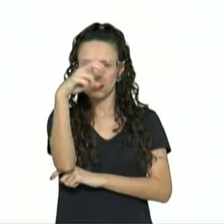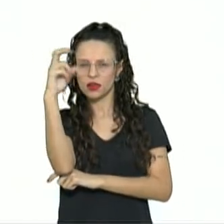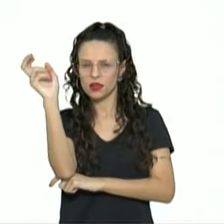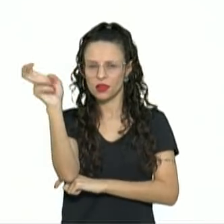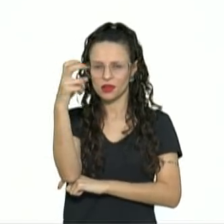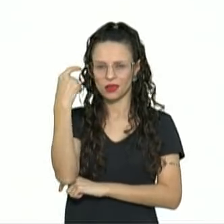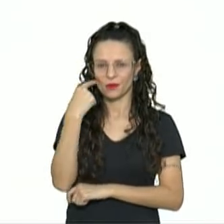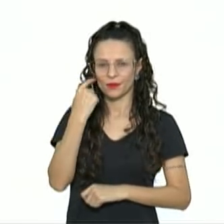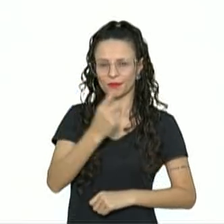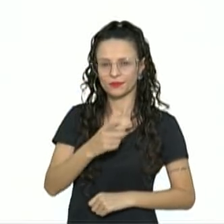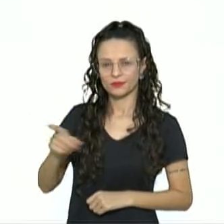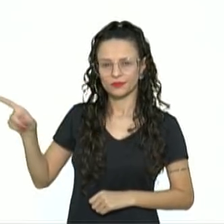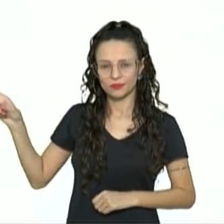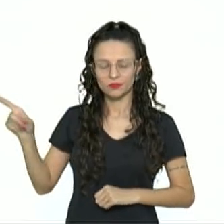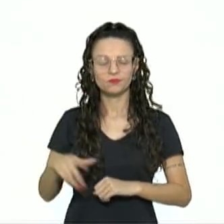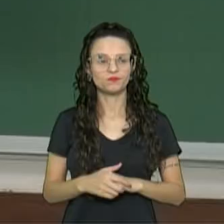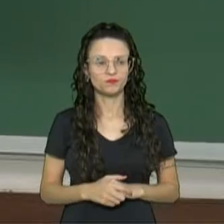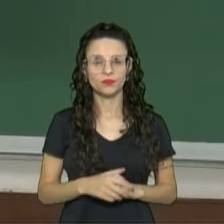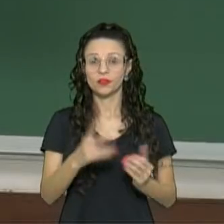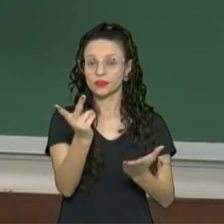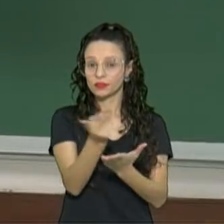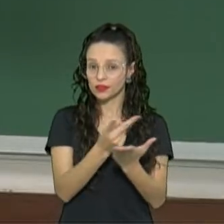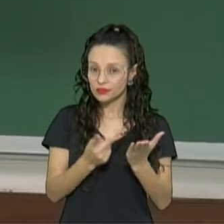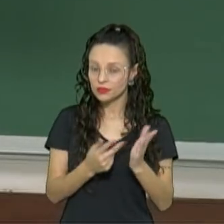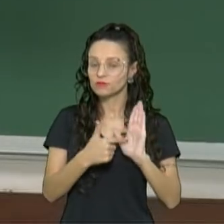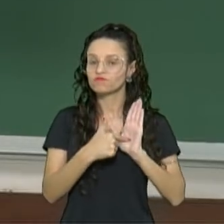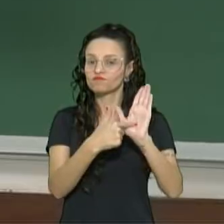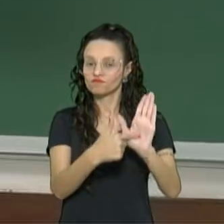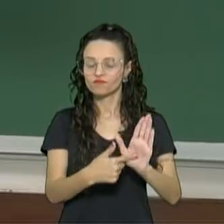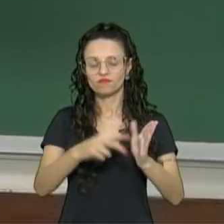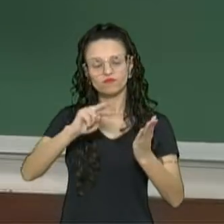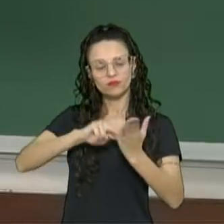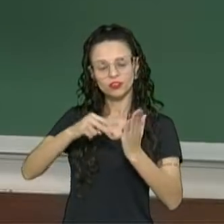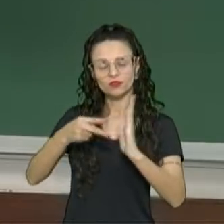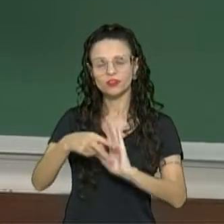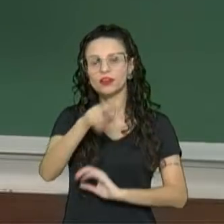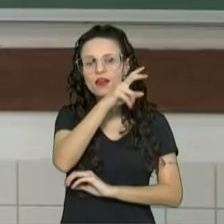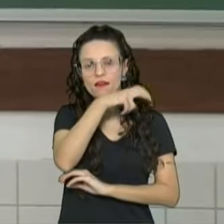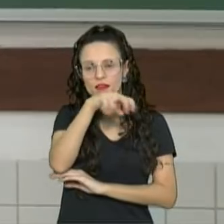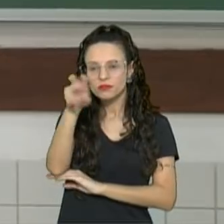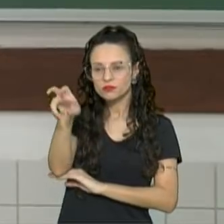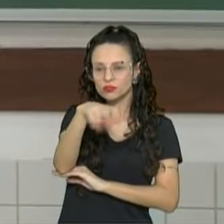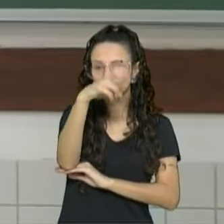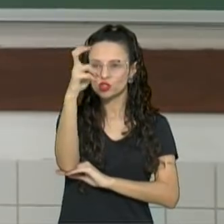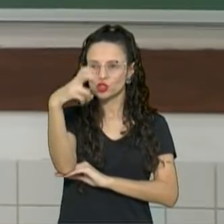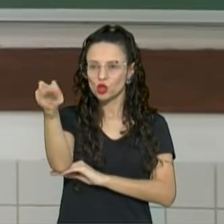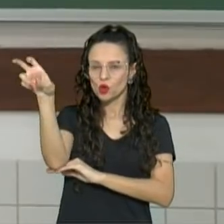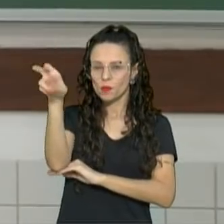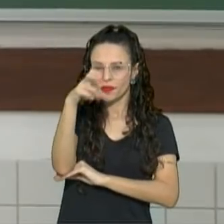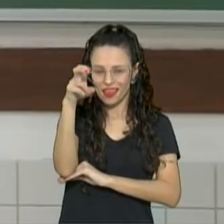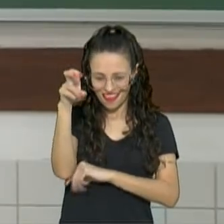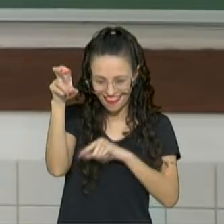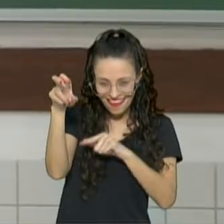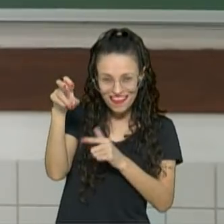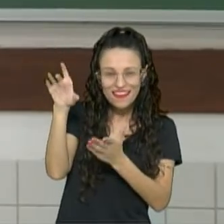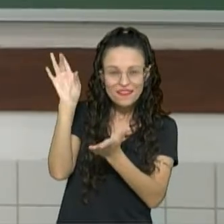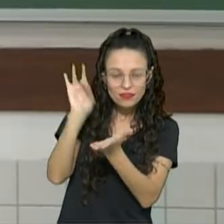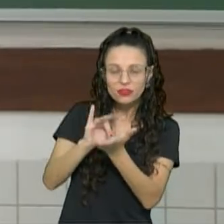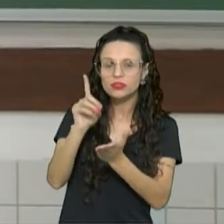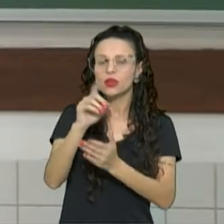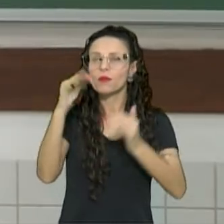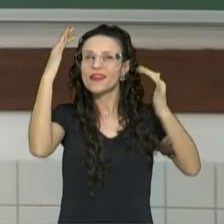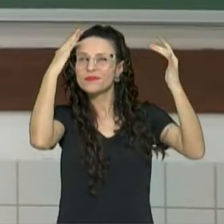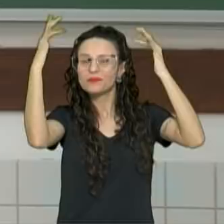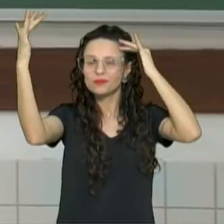Então, esse desenho para representar essa serpente, né? Sobrenatural, não é uma serpente realista, né? É um ser imaginário,